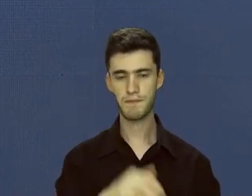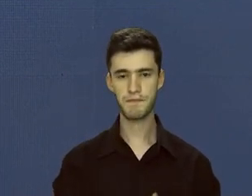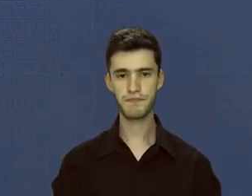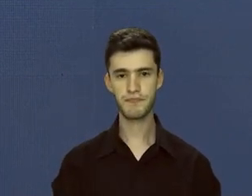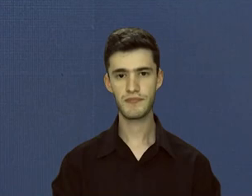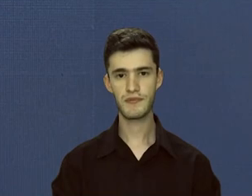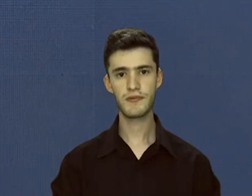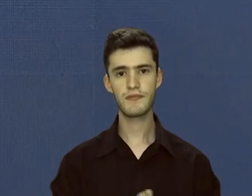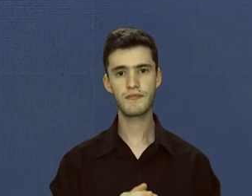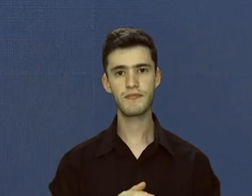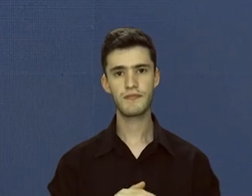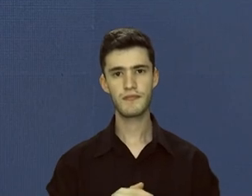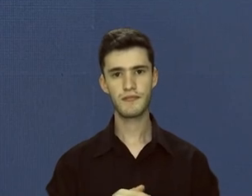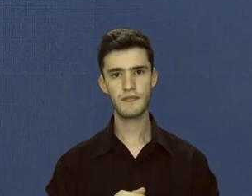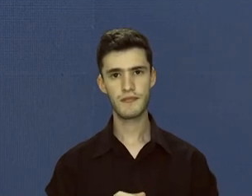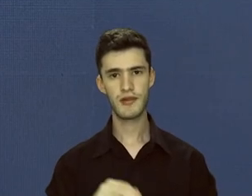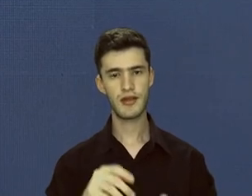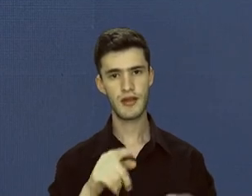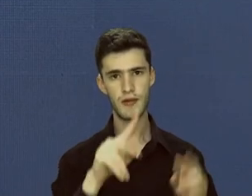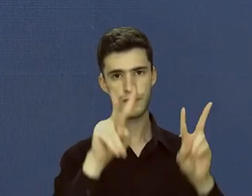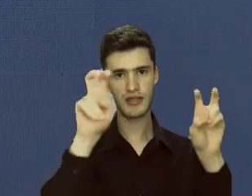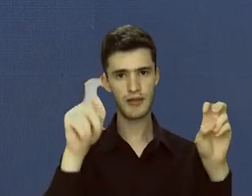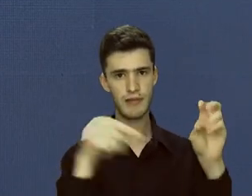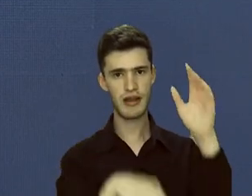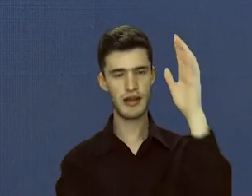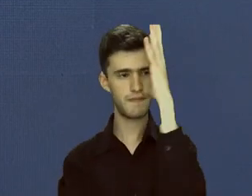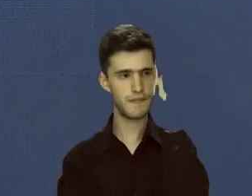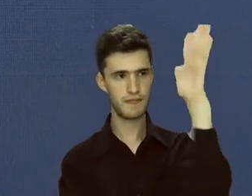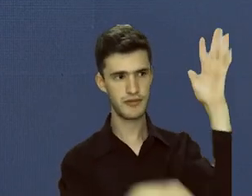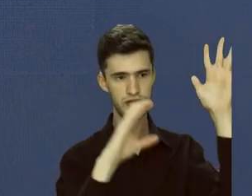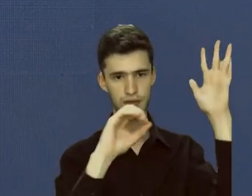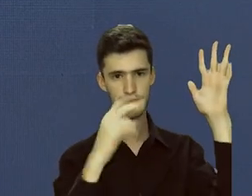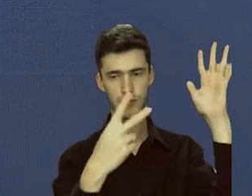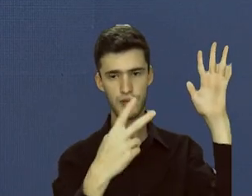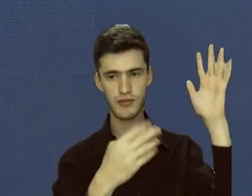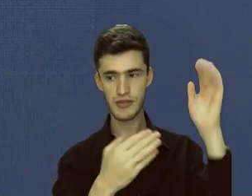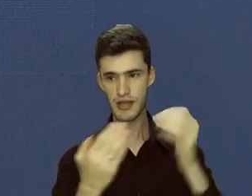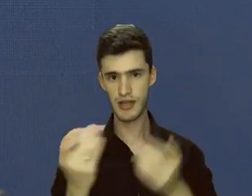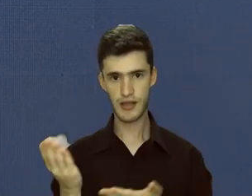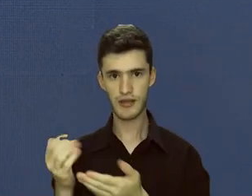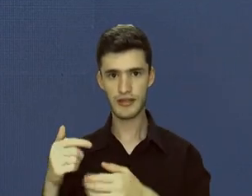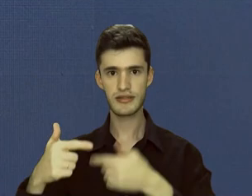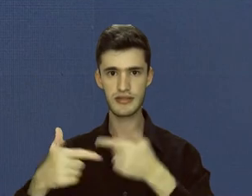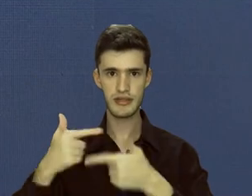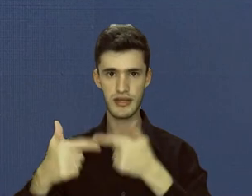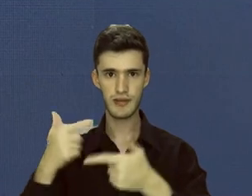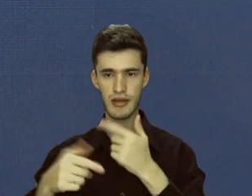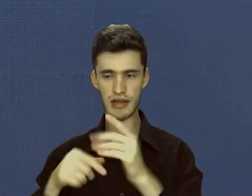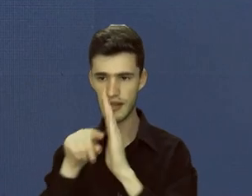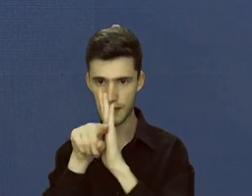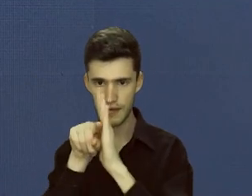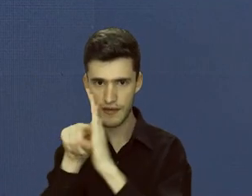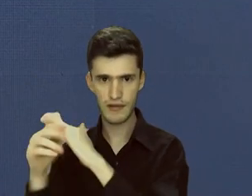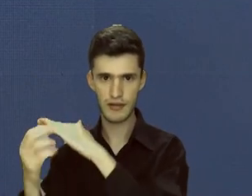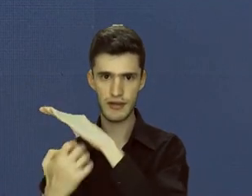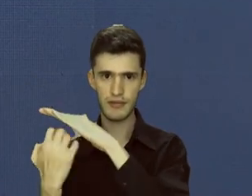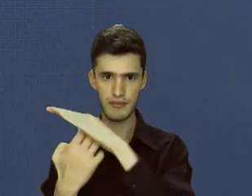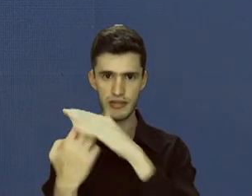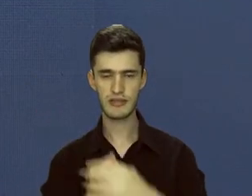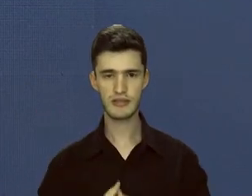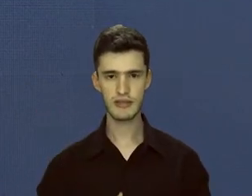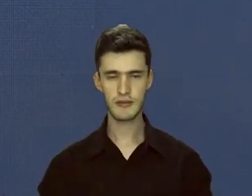o suficiente né Para eu só na lista de empresas né o mundo aprendeu a